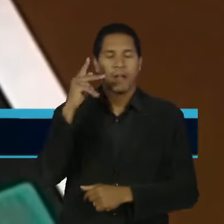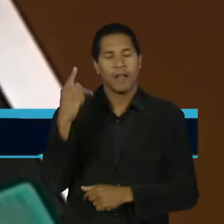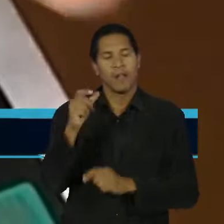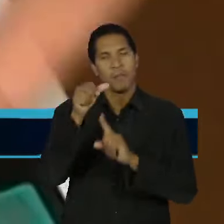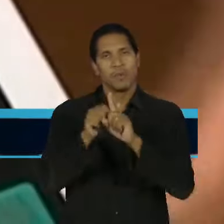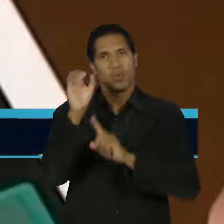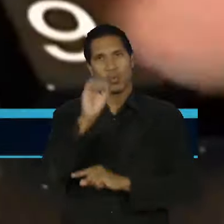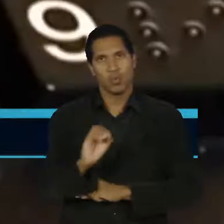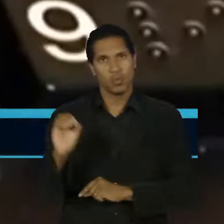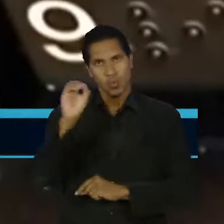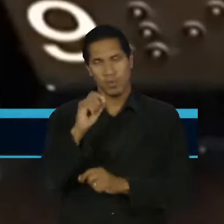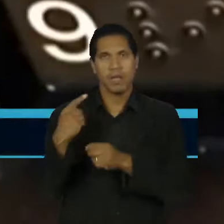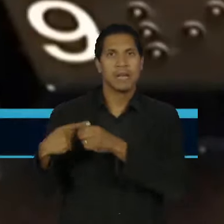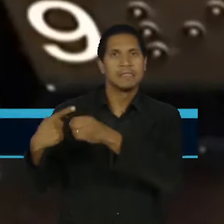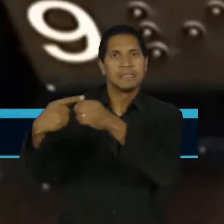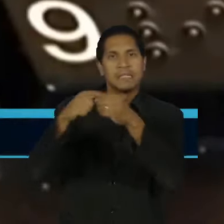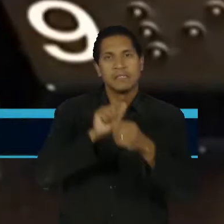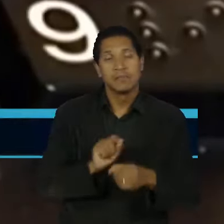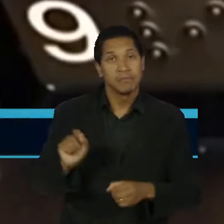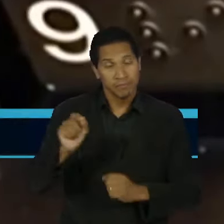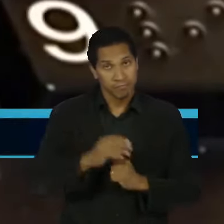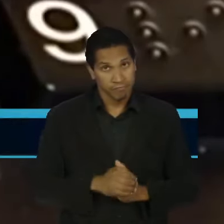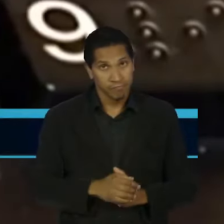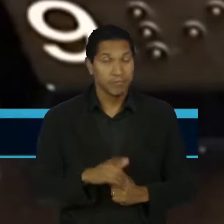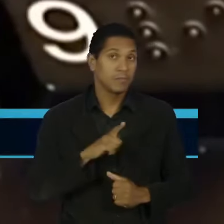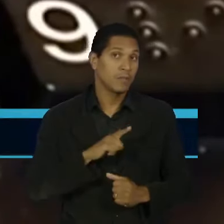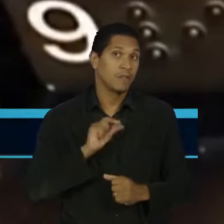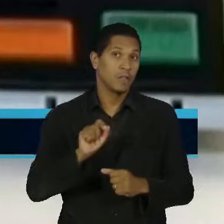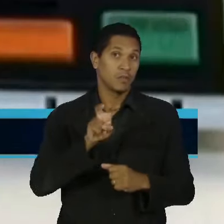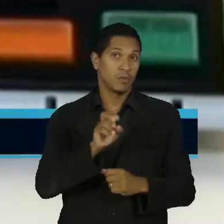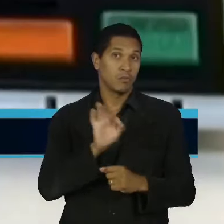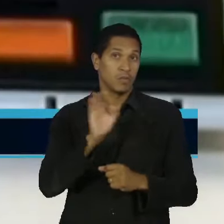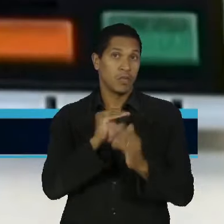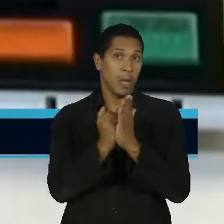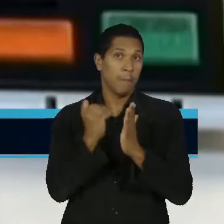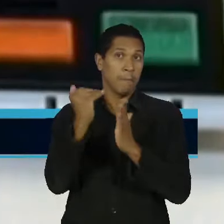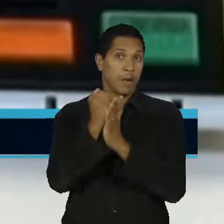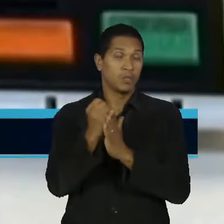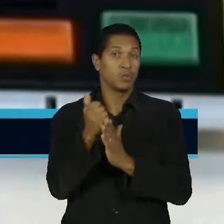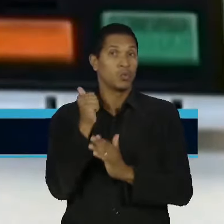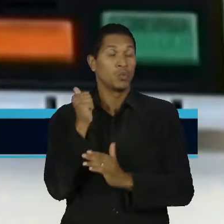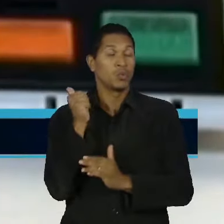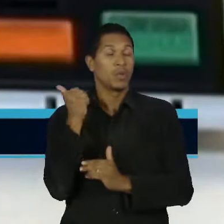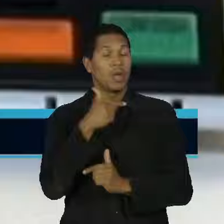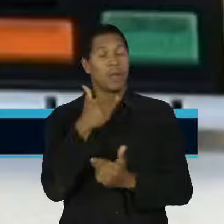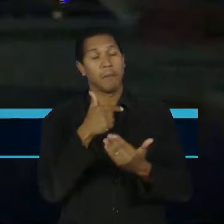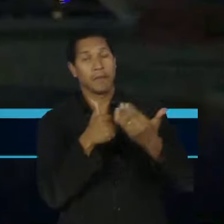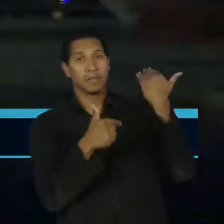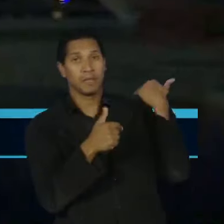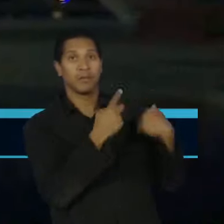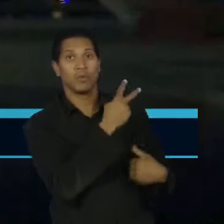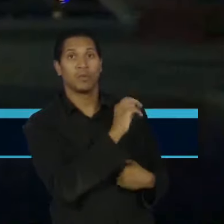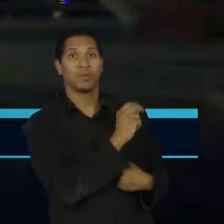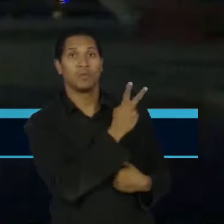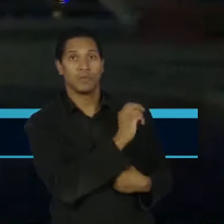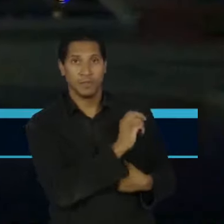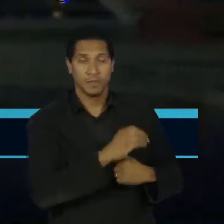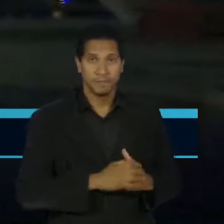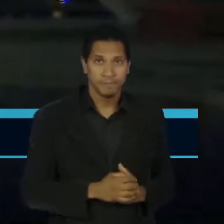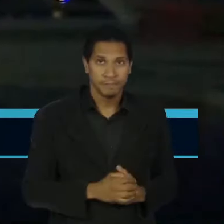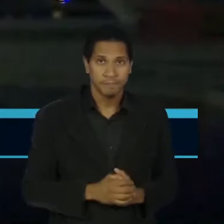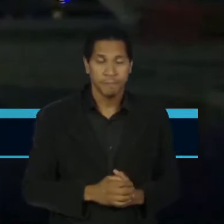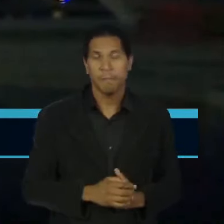é 150% maior do que o que foi gasto na última eleição municipal, em 2020. O corte no